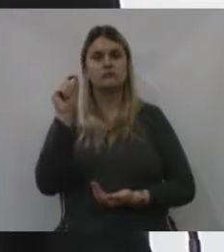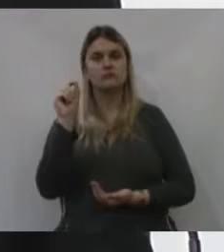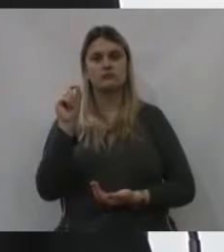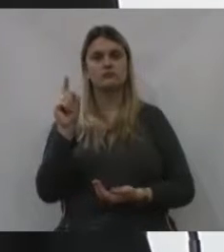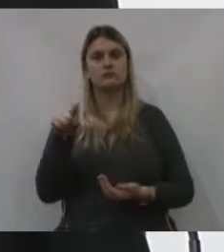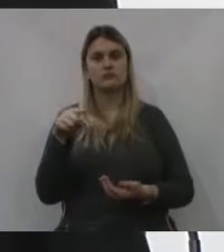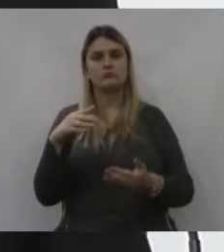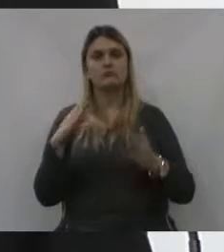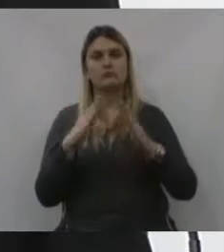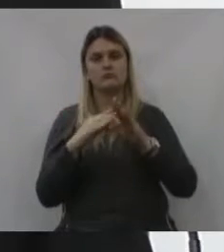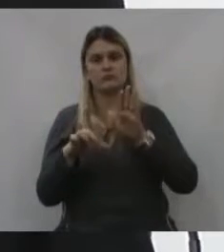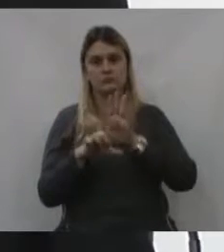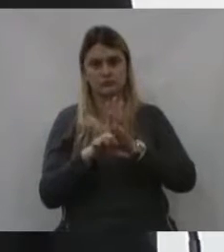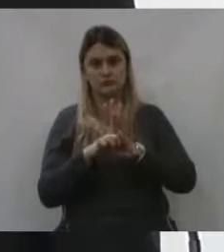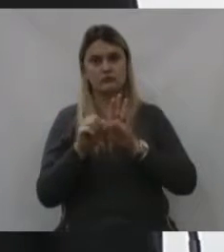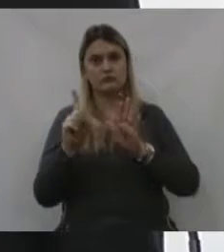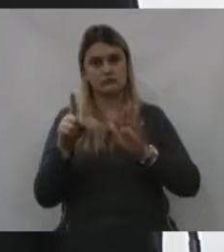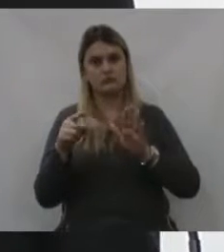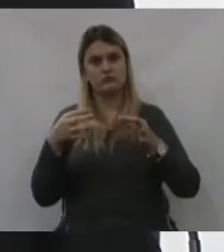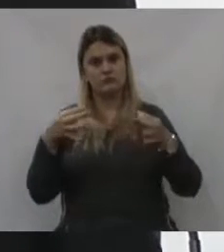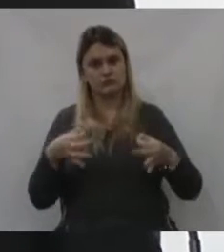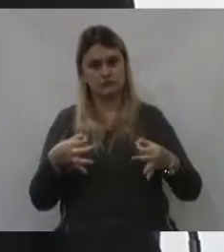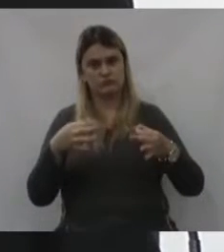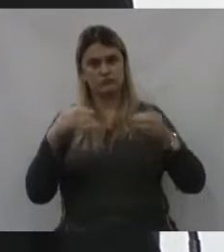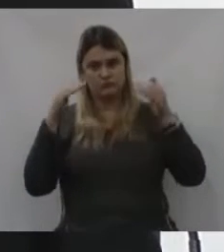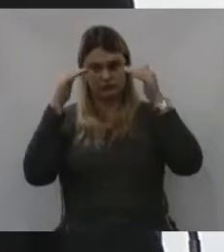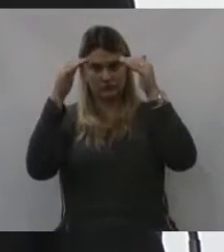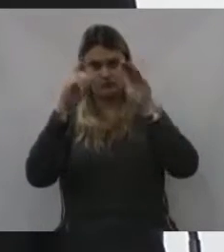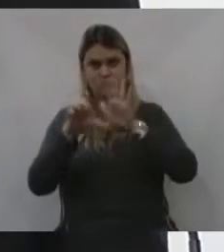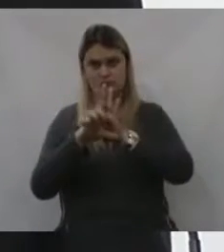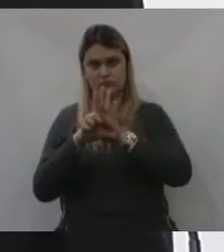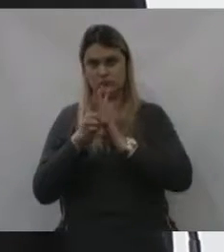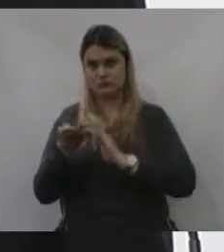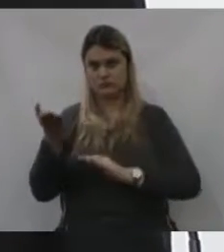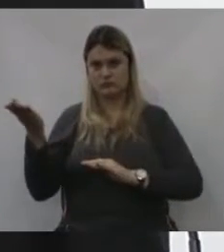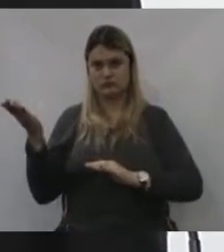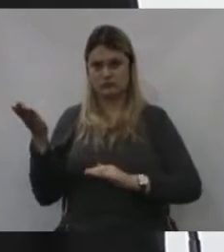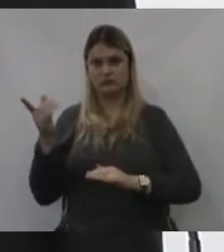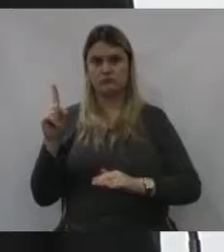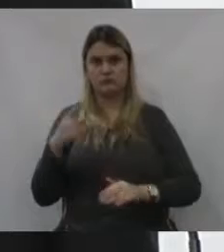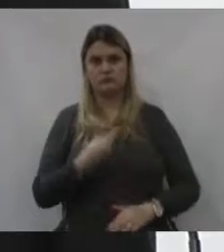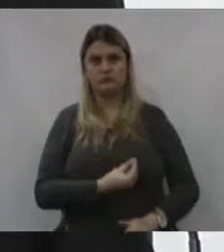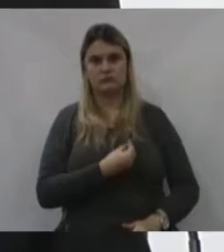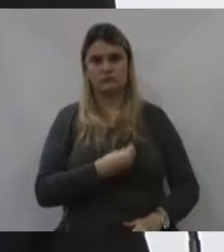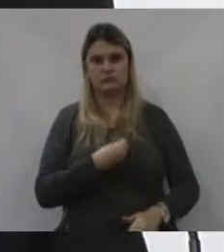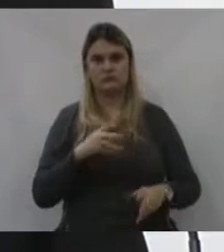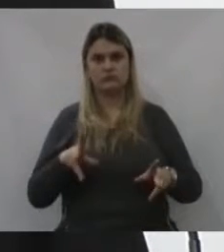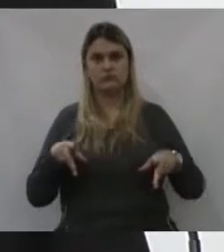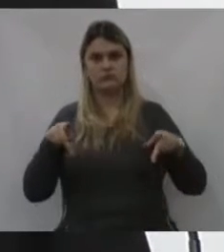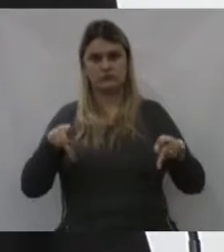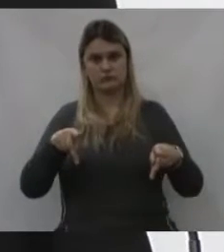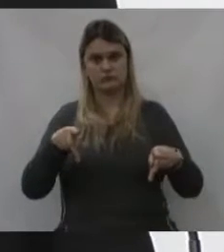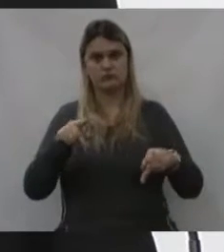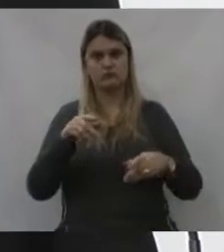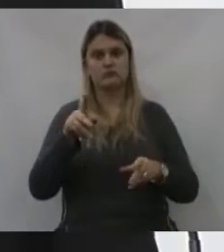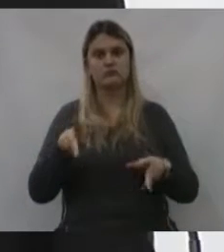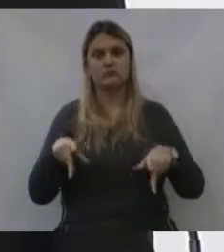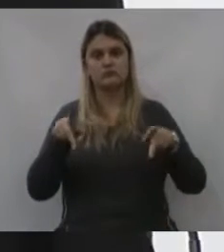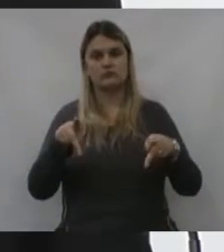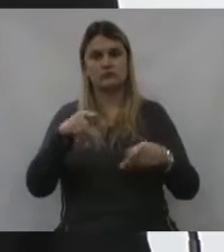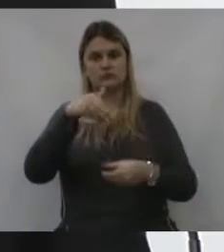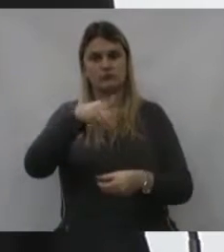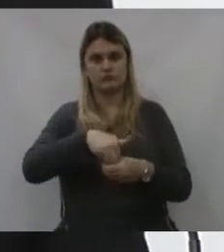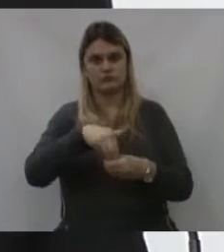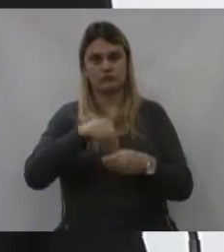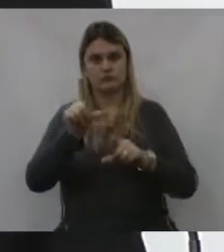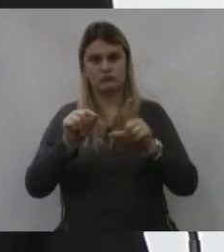que é o canal legal e legítimo, né? Vocês são os representantes legítimos, eleitos